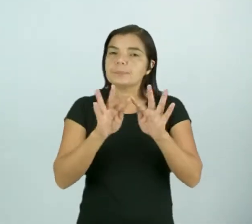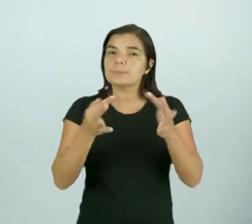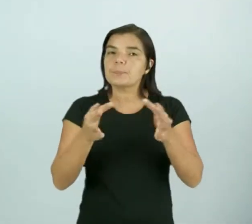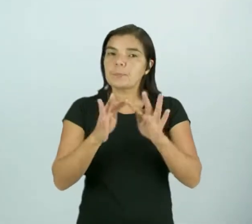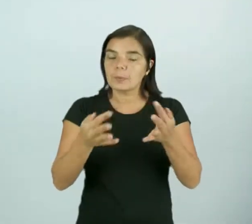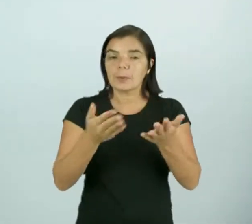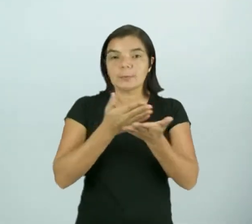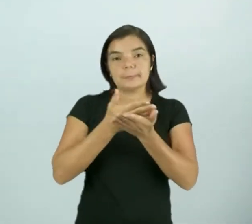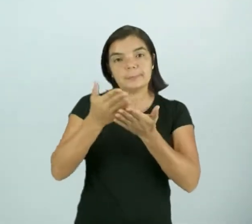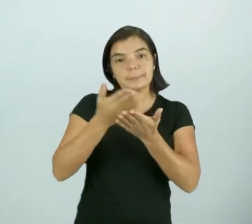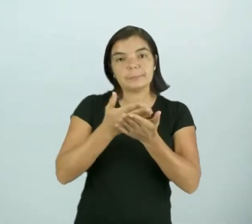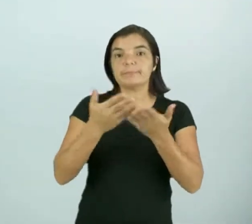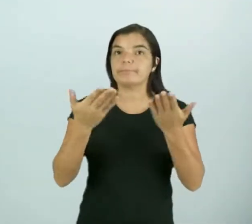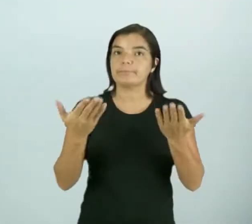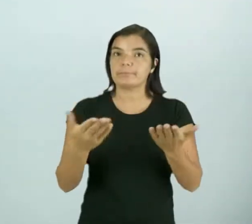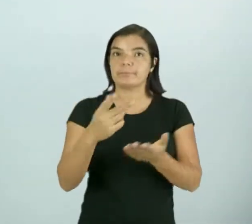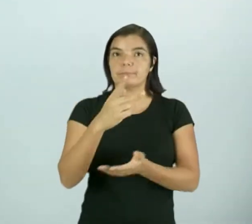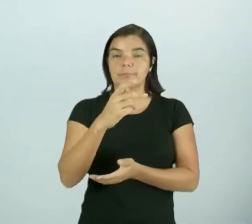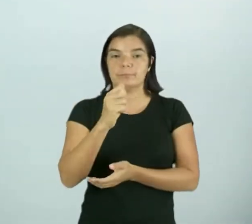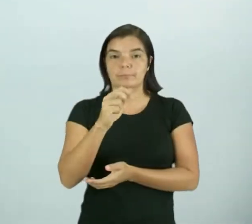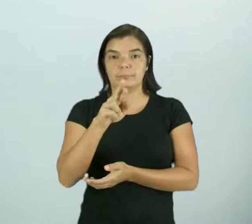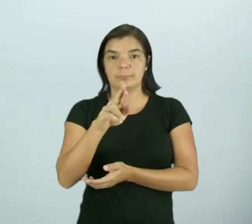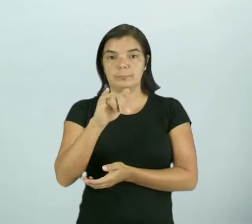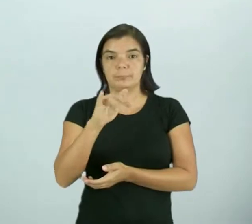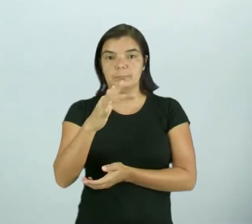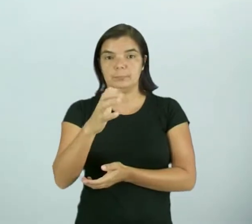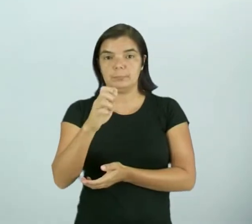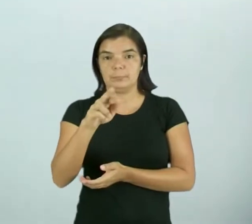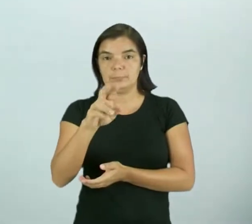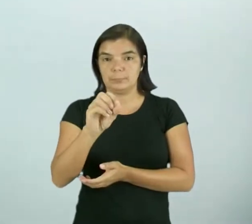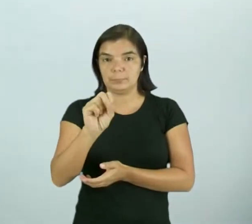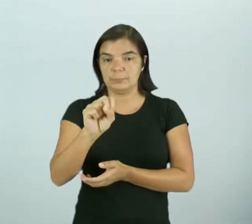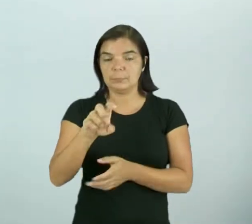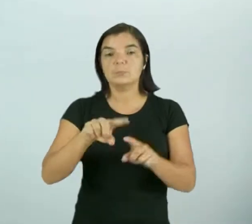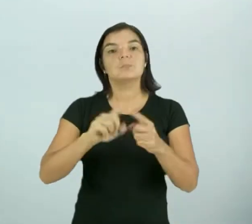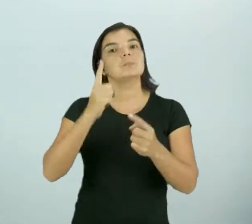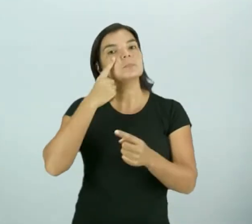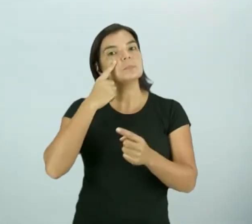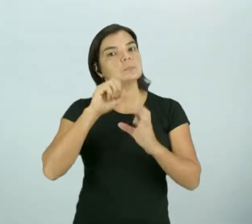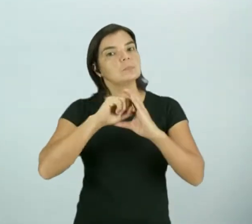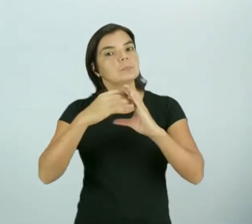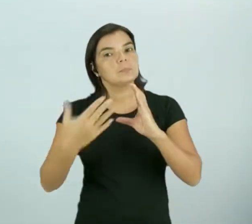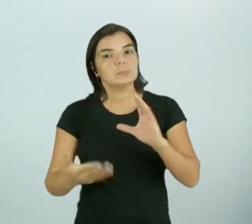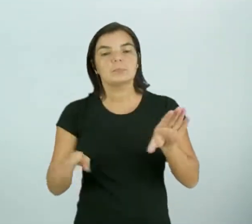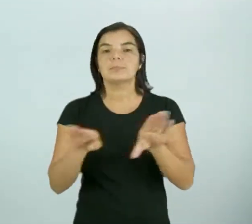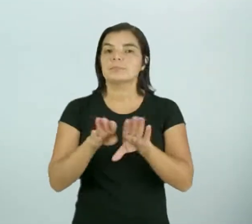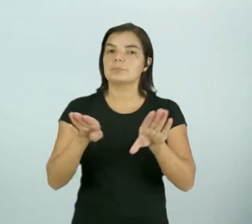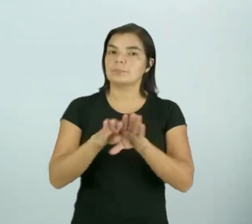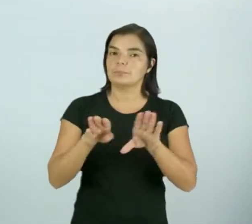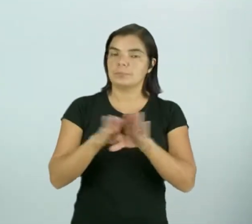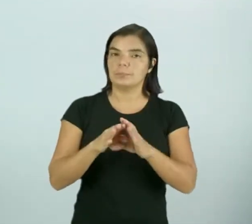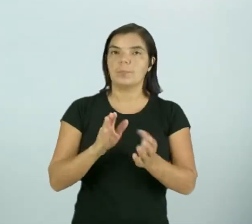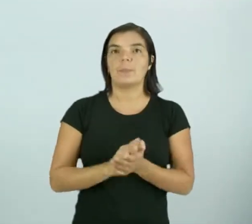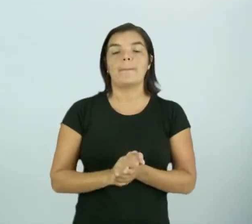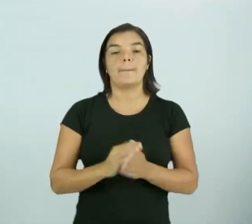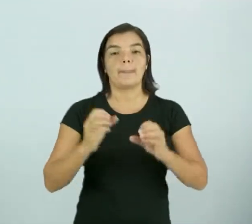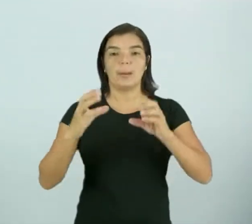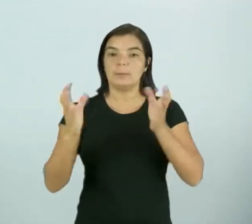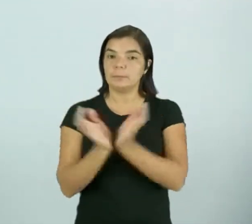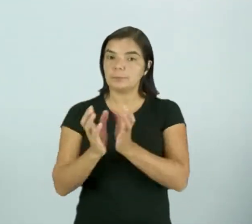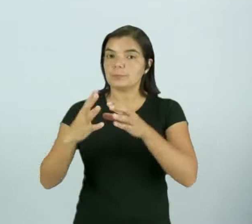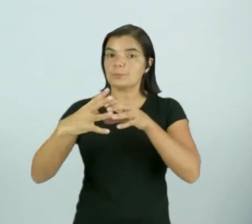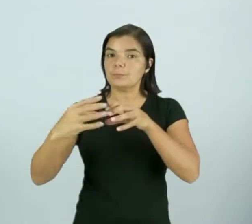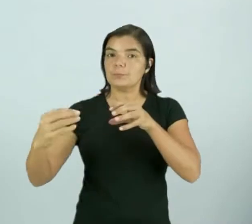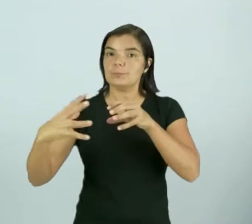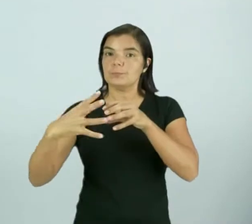simples, iniciando então pelos poríferos e em seguida nós veremos as características também dos quinidários.